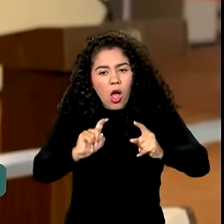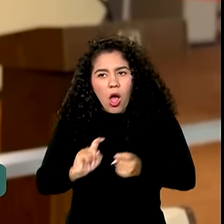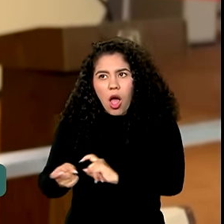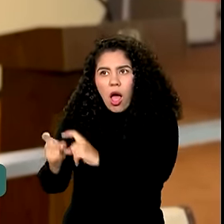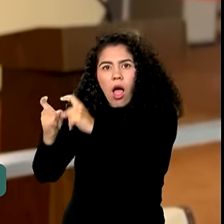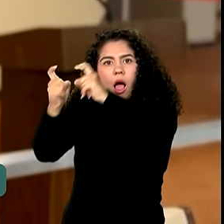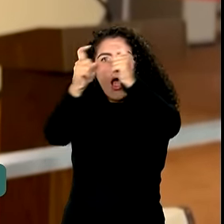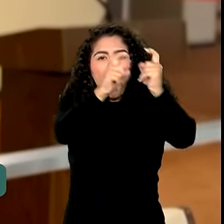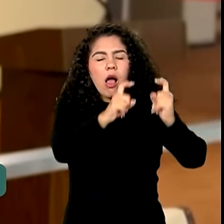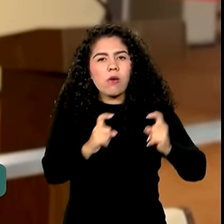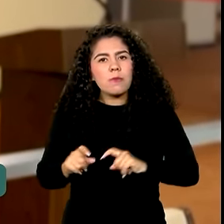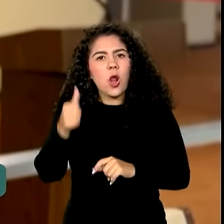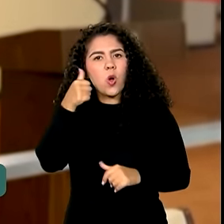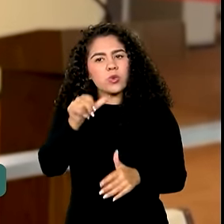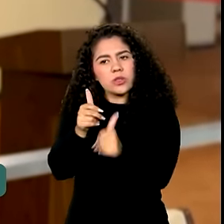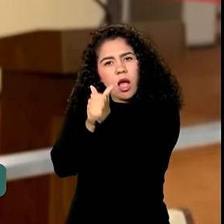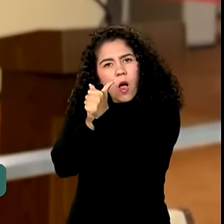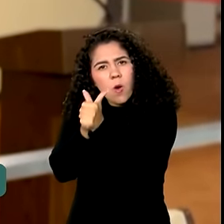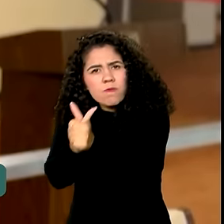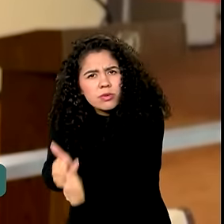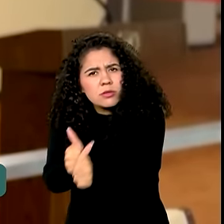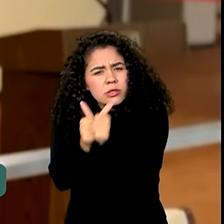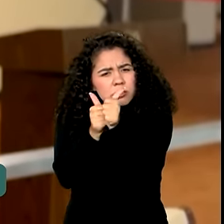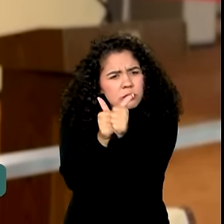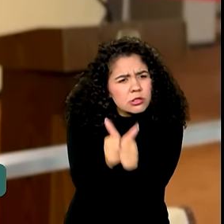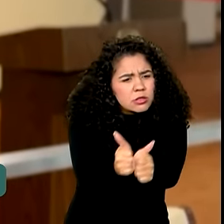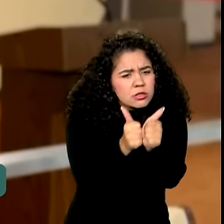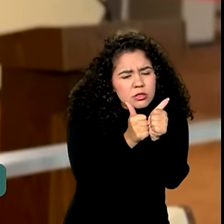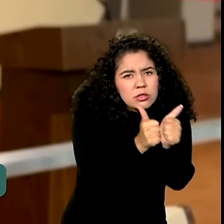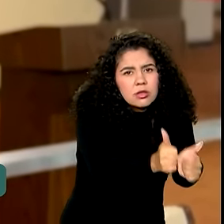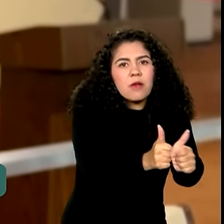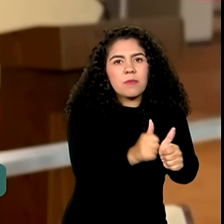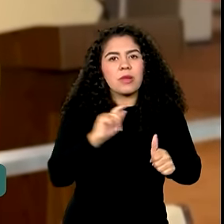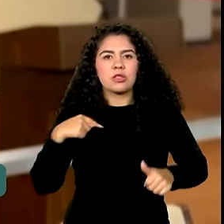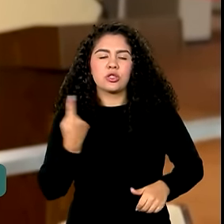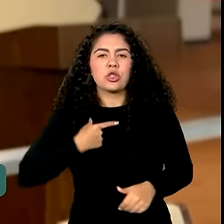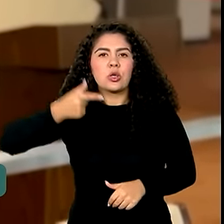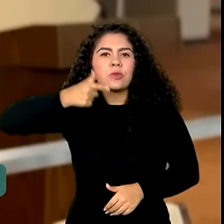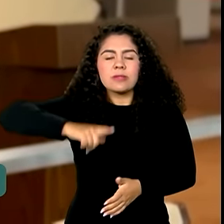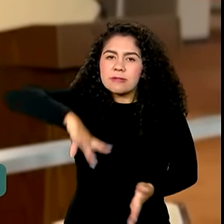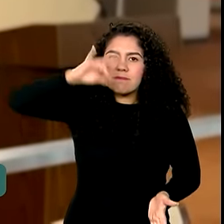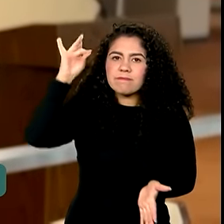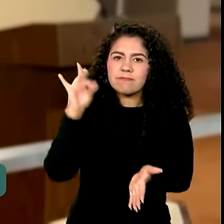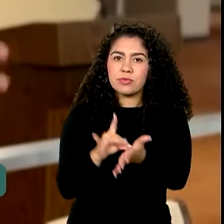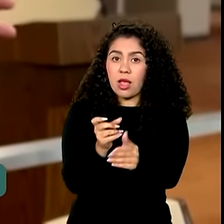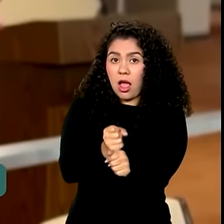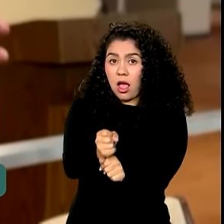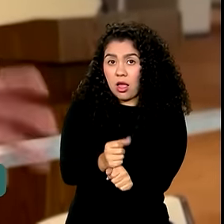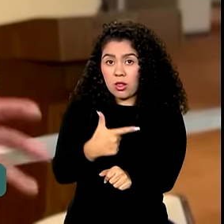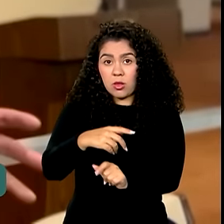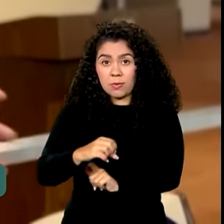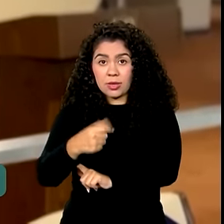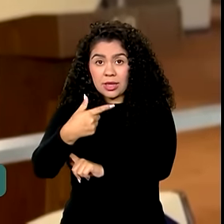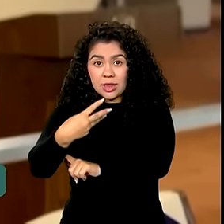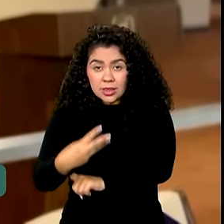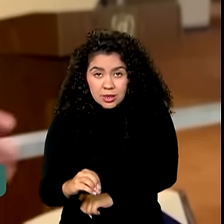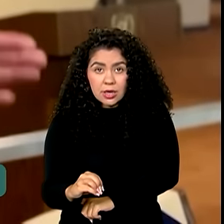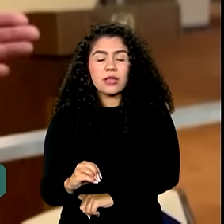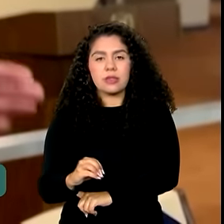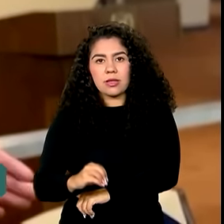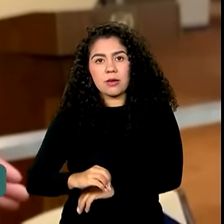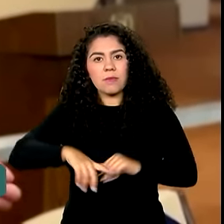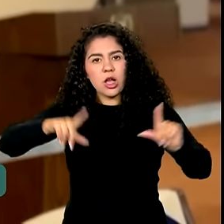tenha o acompanhamento, o monitoramento. E chegarmos realmente em 2030 com uma forte